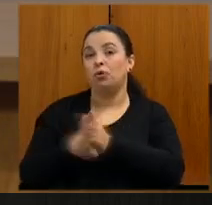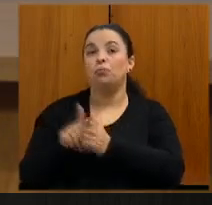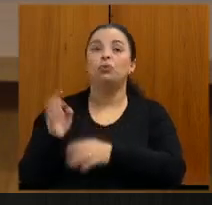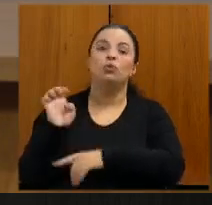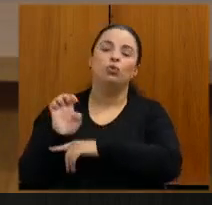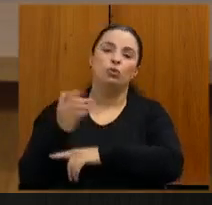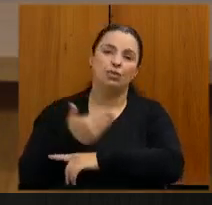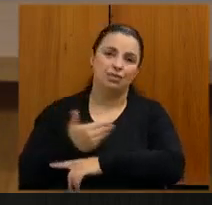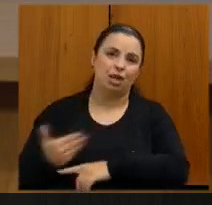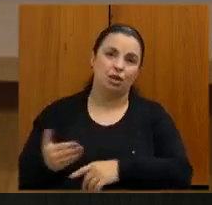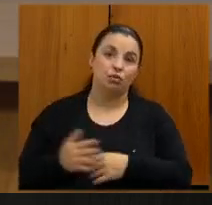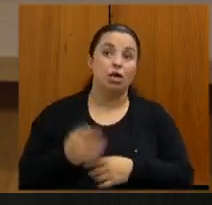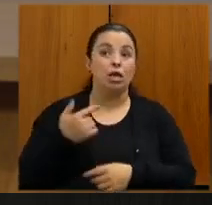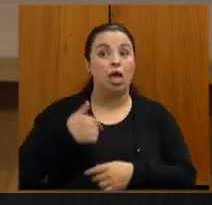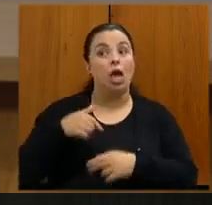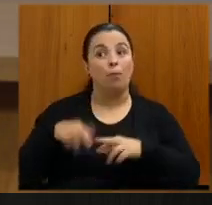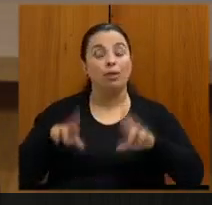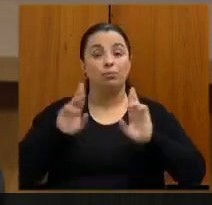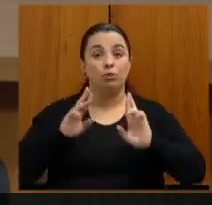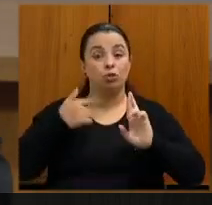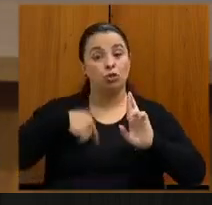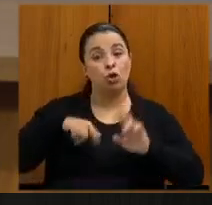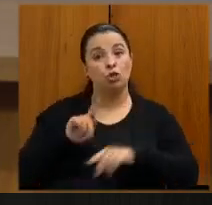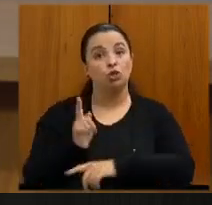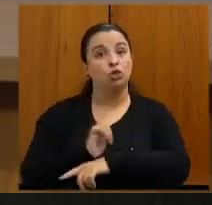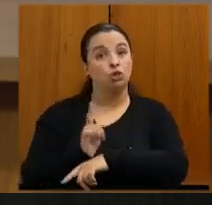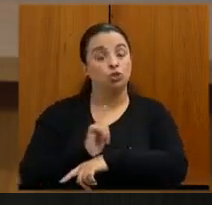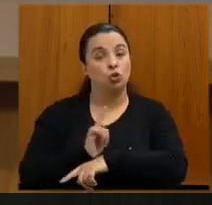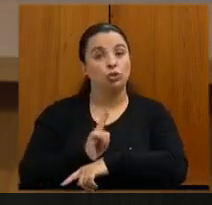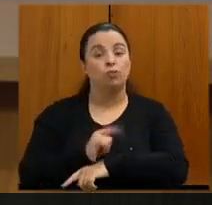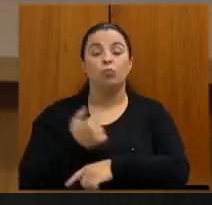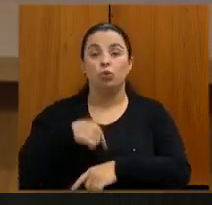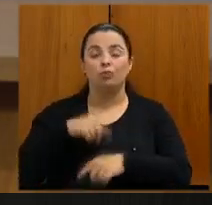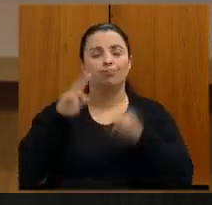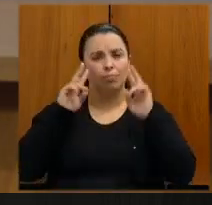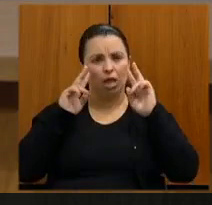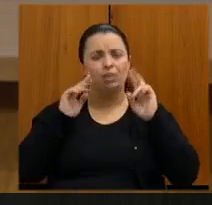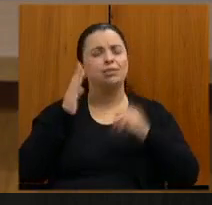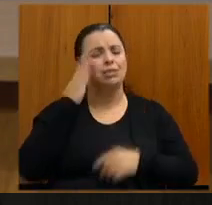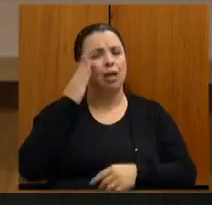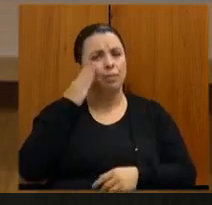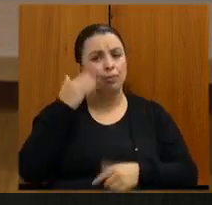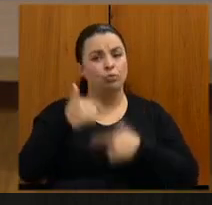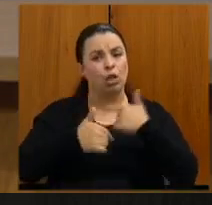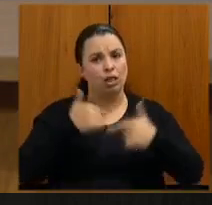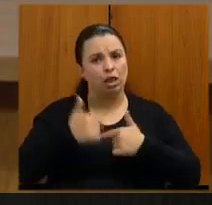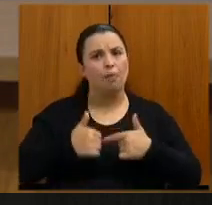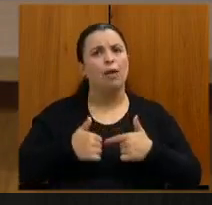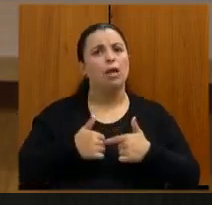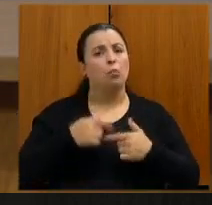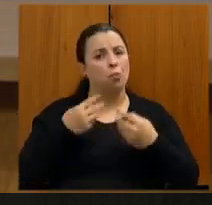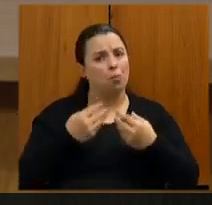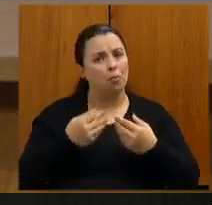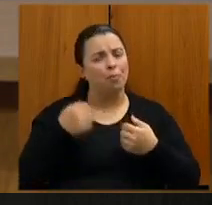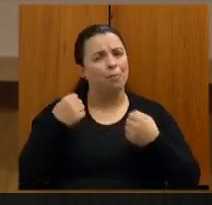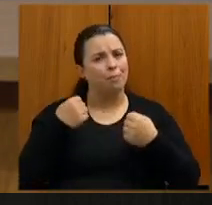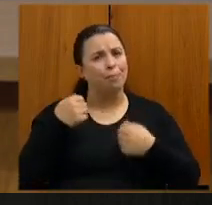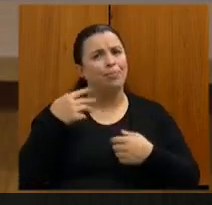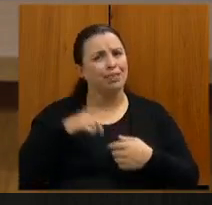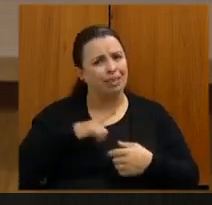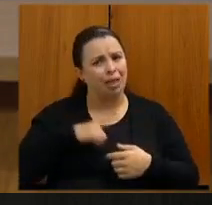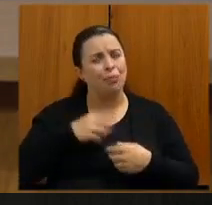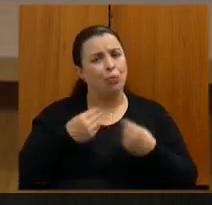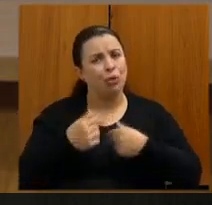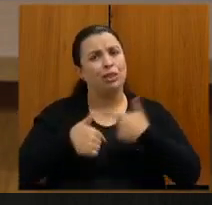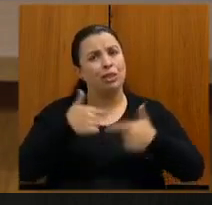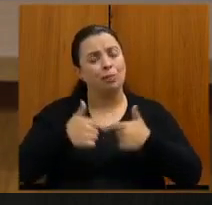gente tem enquanto gestor a gente reconhece que o trabalho é muito ainda pode ser ampliado mas a gente tem que trabalhar dentro dos